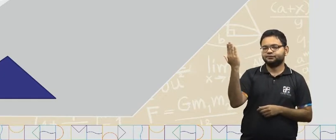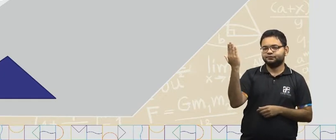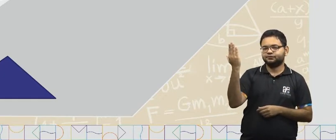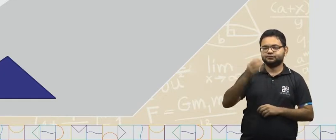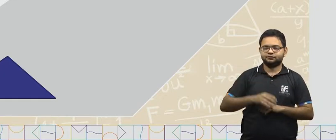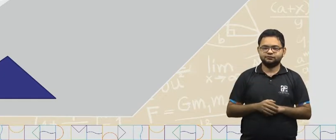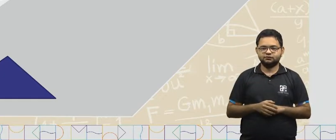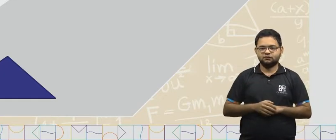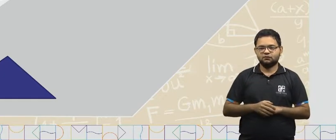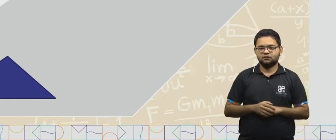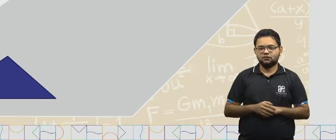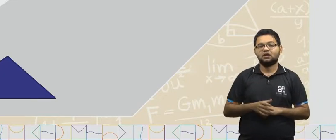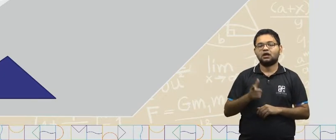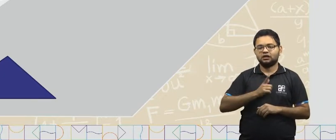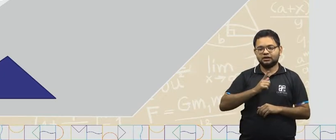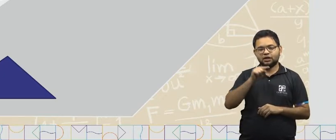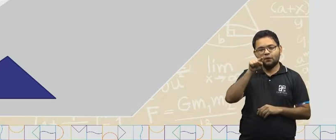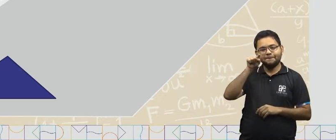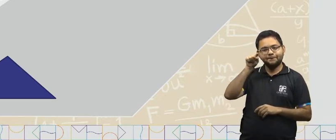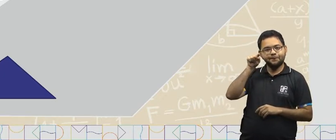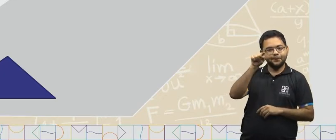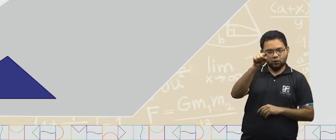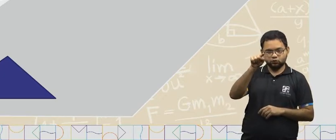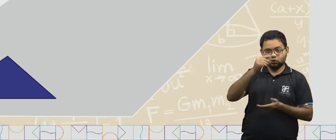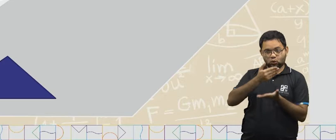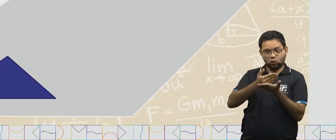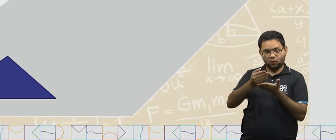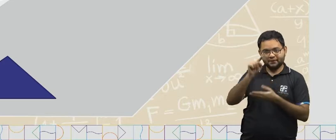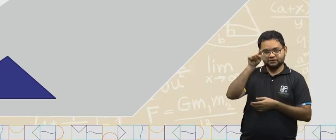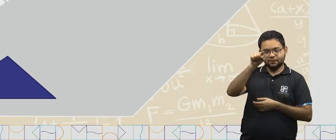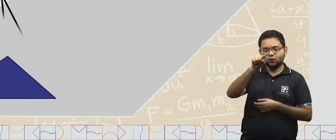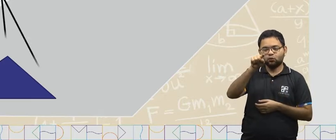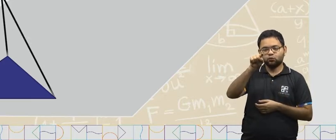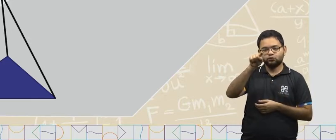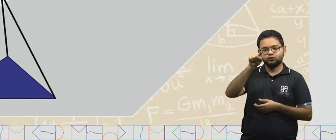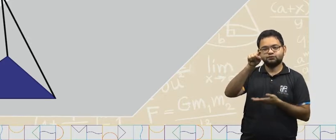triângulo parte de um ponto inicial de